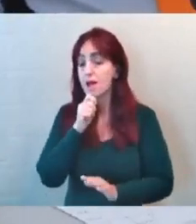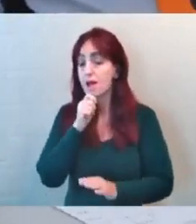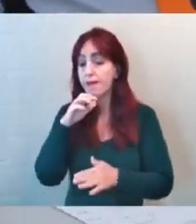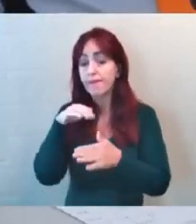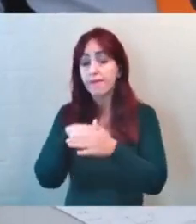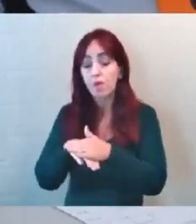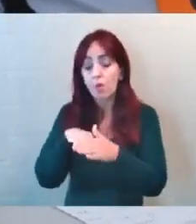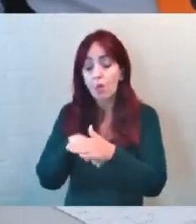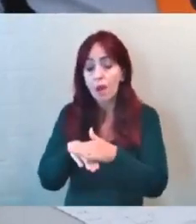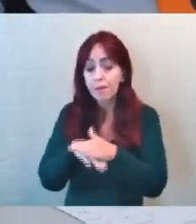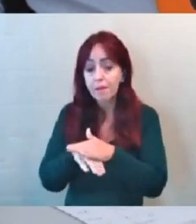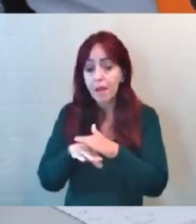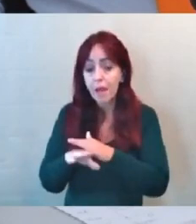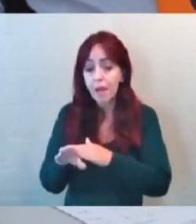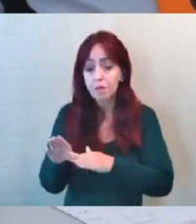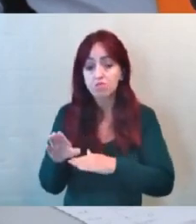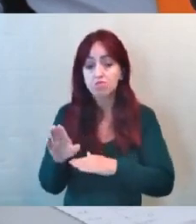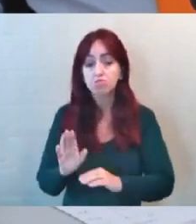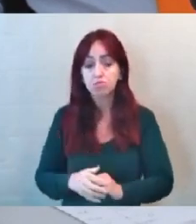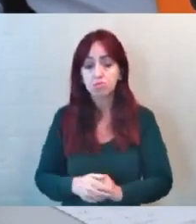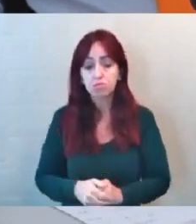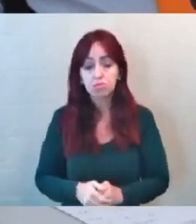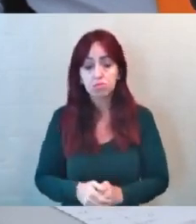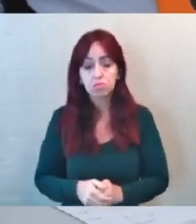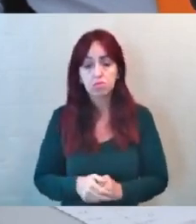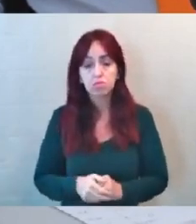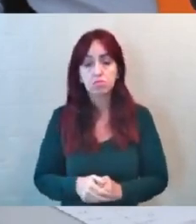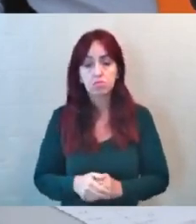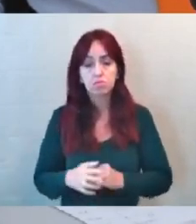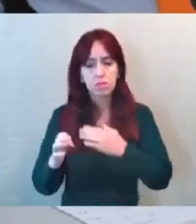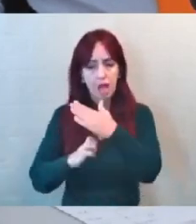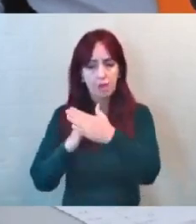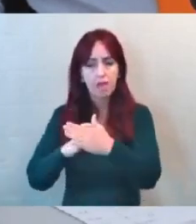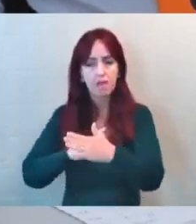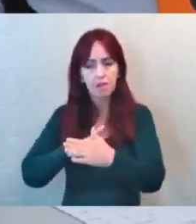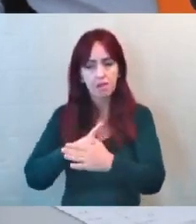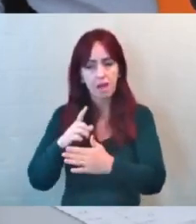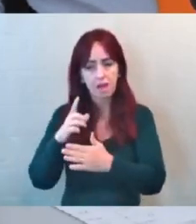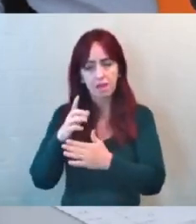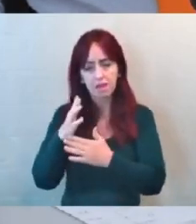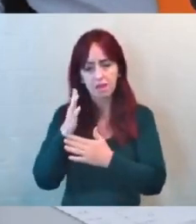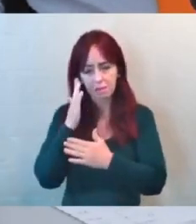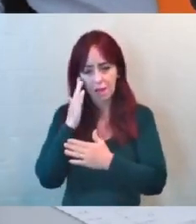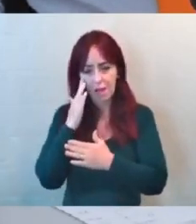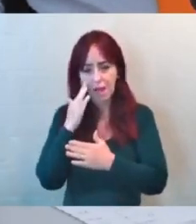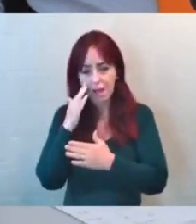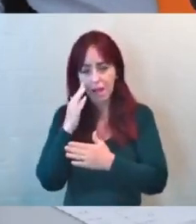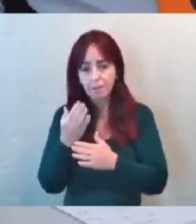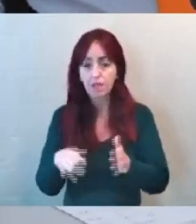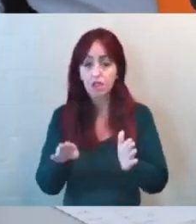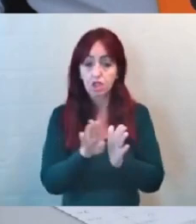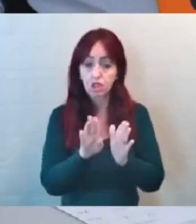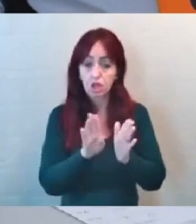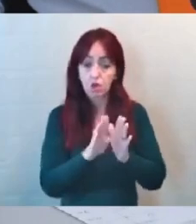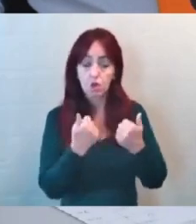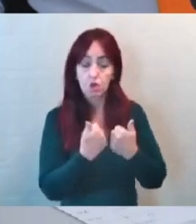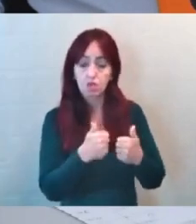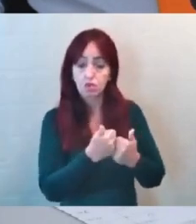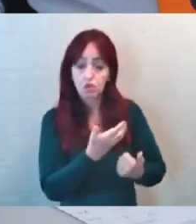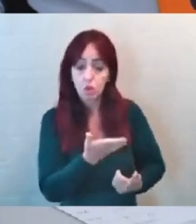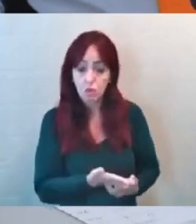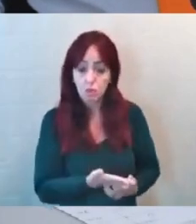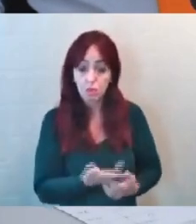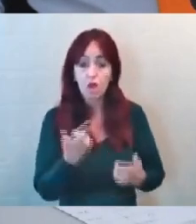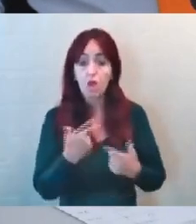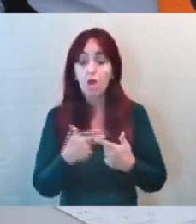estacionados sem operar. A SUMOB tem ciência da chegada desses veículos? E se tem, por qual razão esses